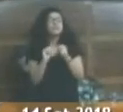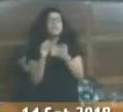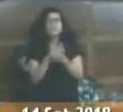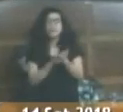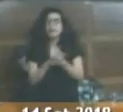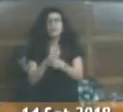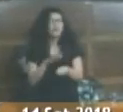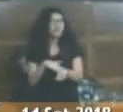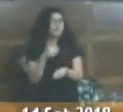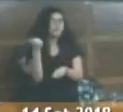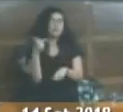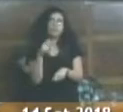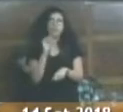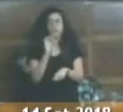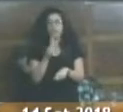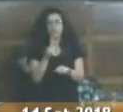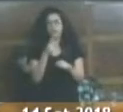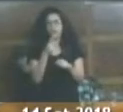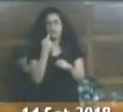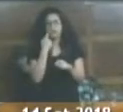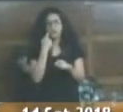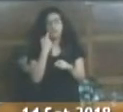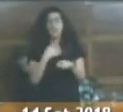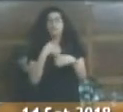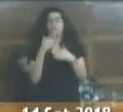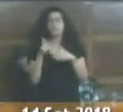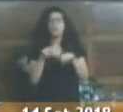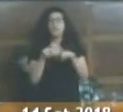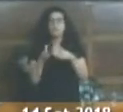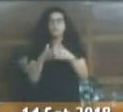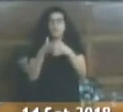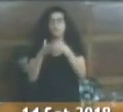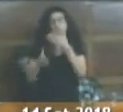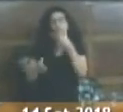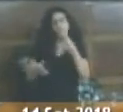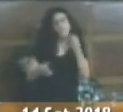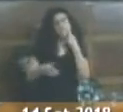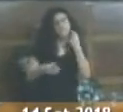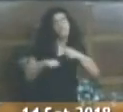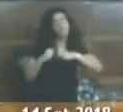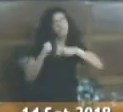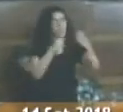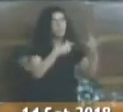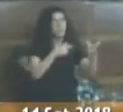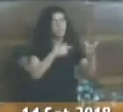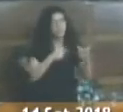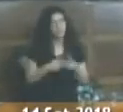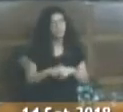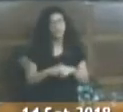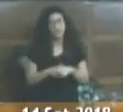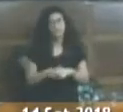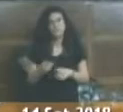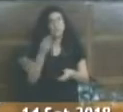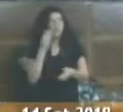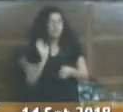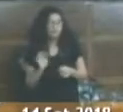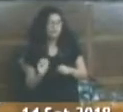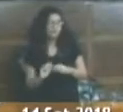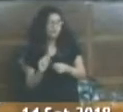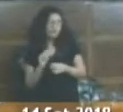pescar. Eu trabalho com barco, ele pesca. E a Ezequiel Tamoios anda fazendo essa,